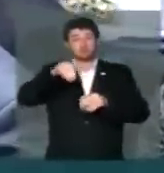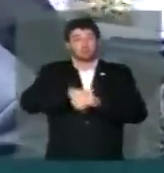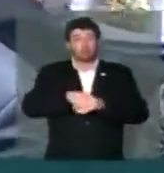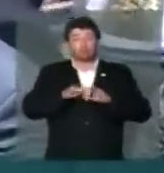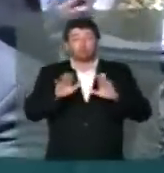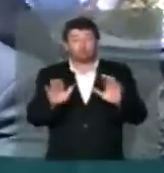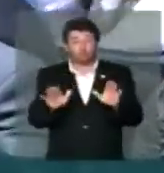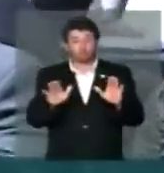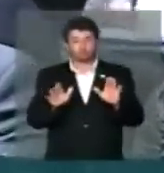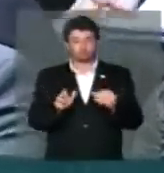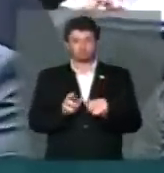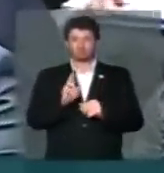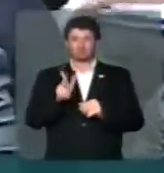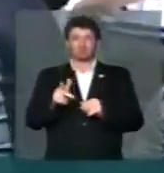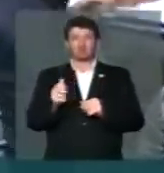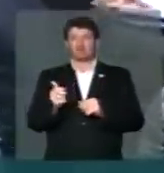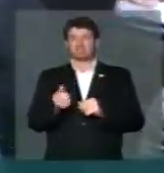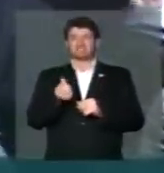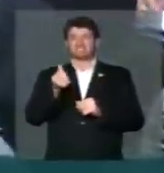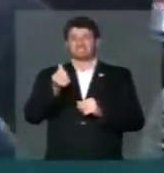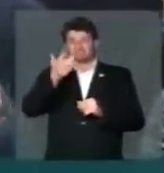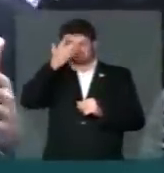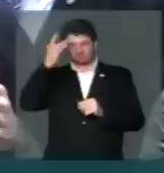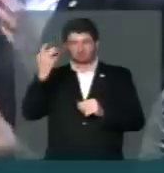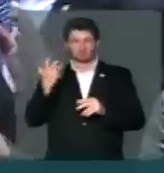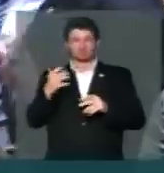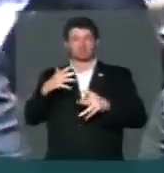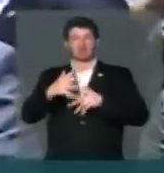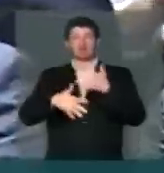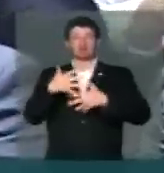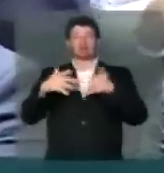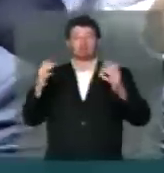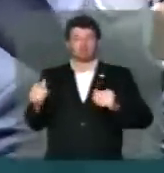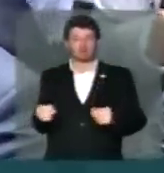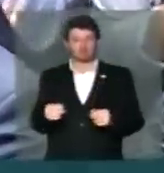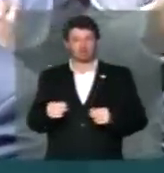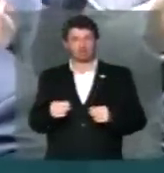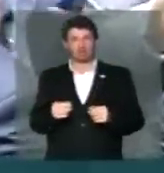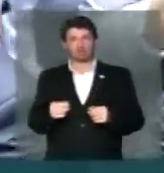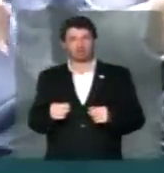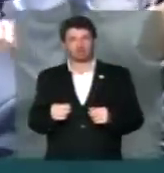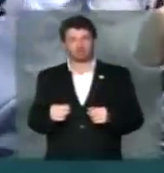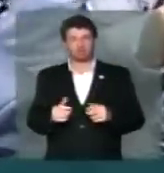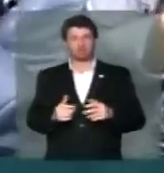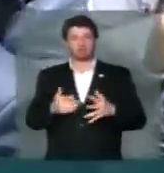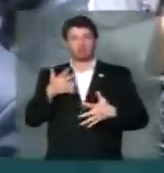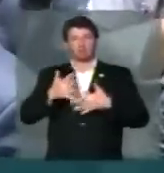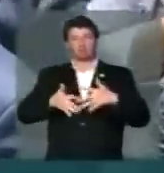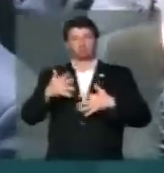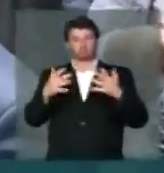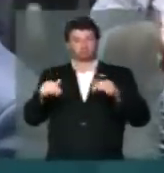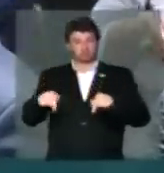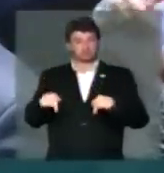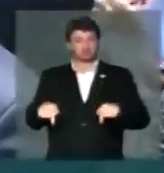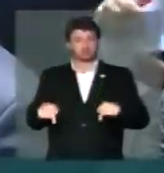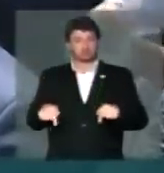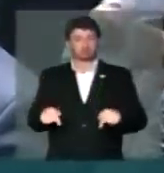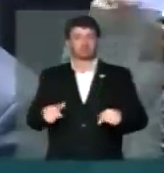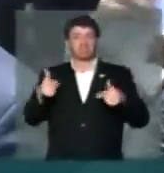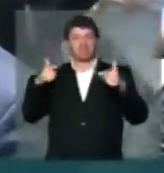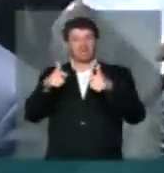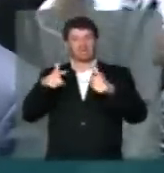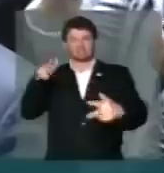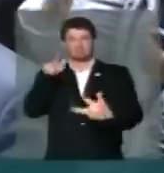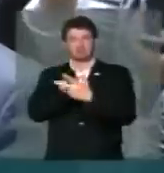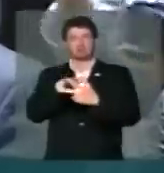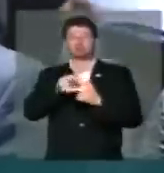voto. E não vai ser uma meia dúzia de pessoas que quer tumultuar, badernar e atrapalhar isso aqui, agredindo